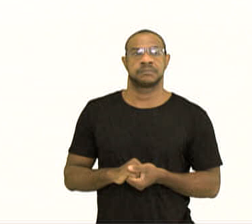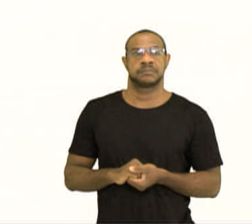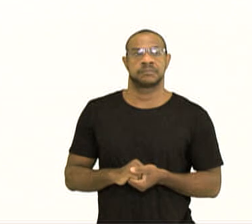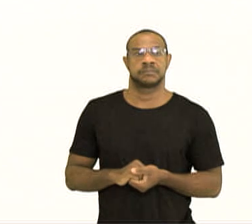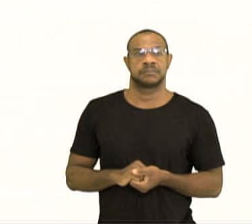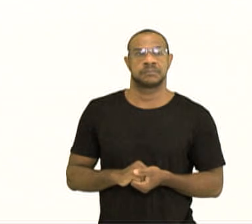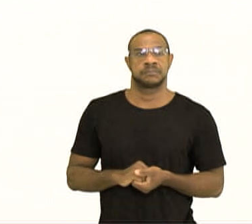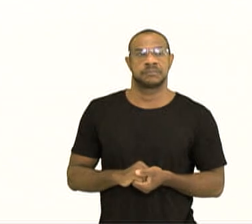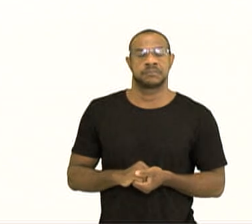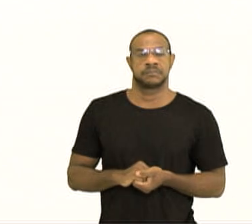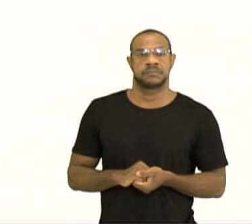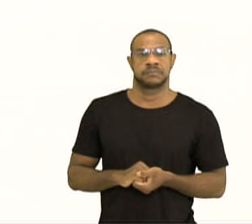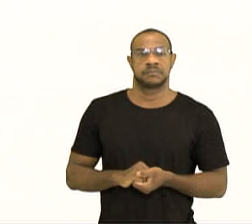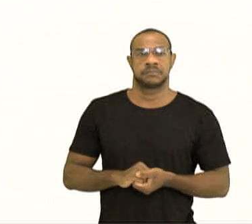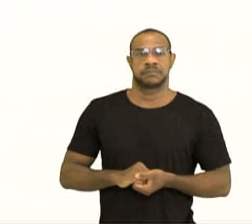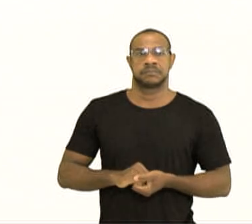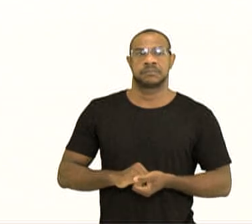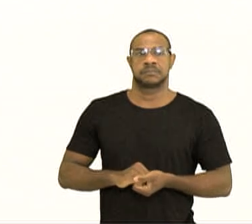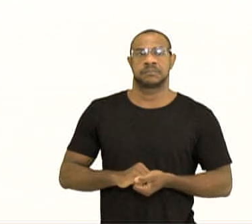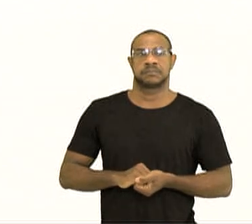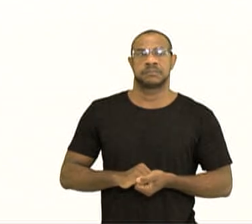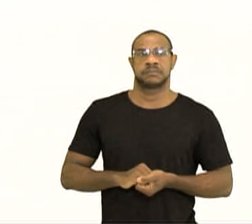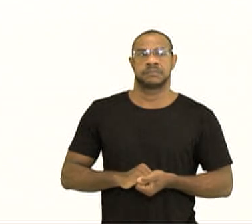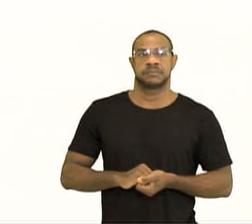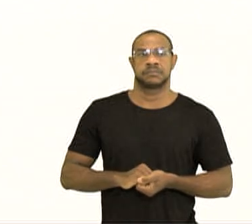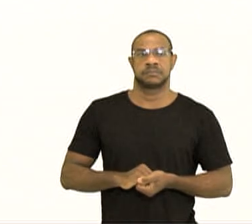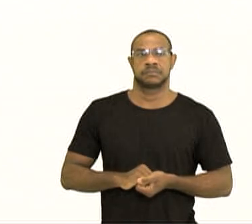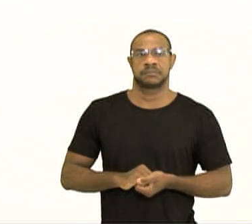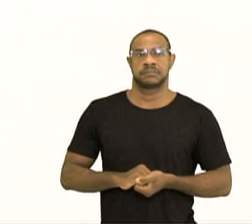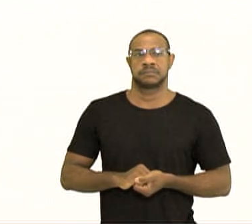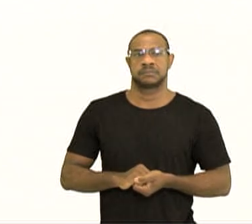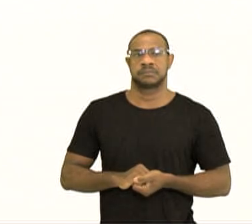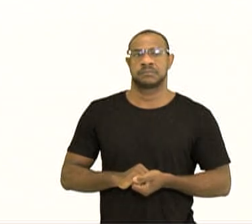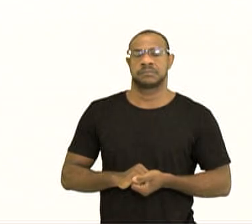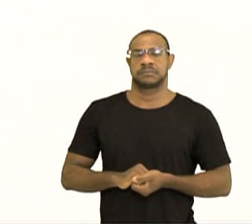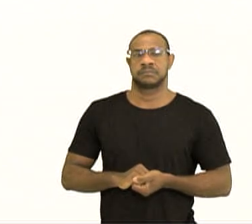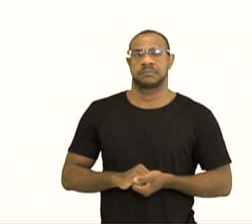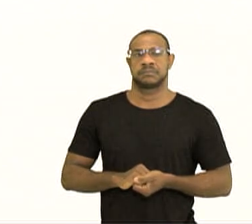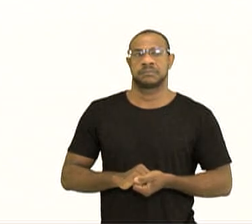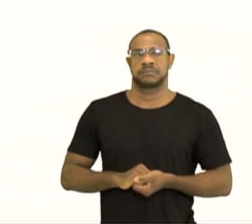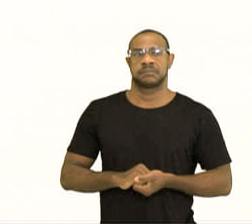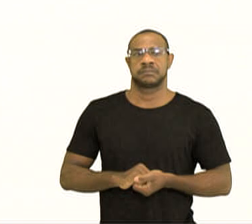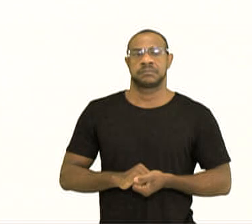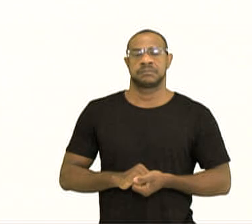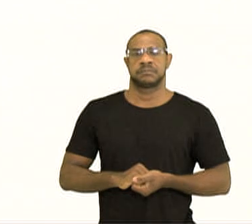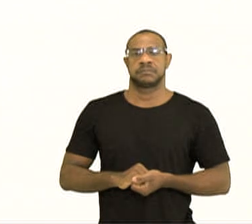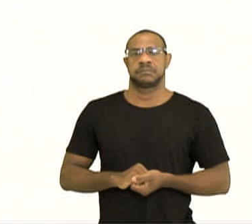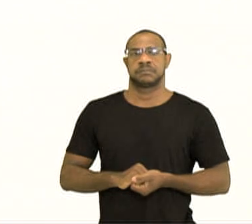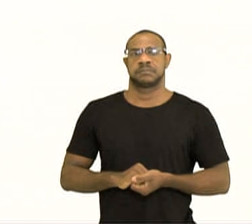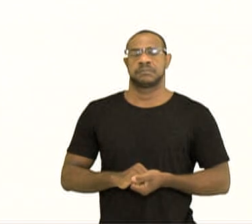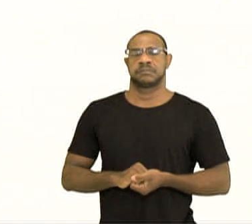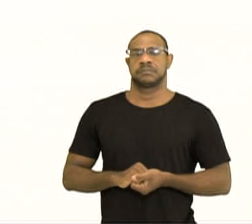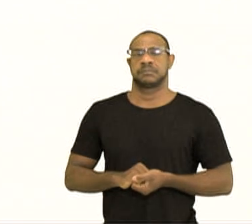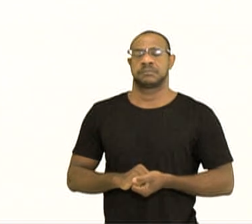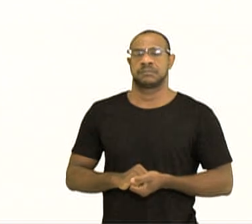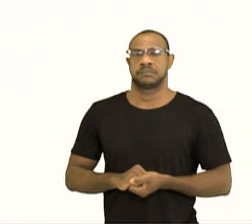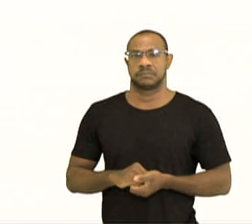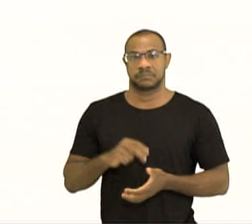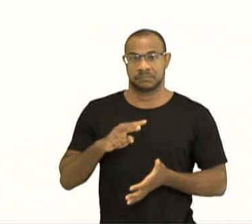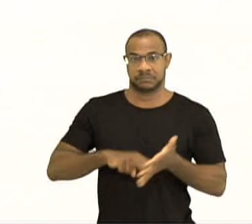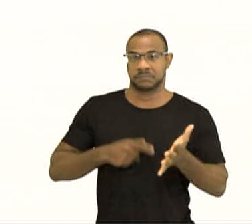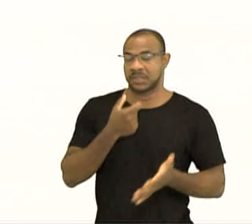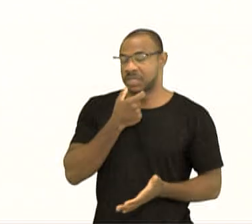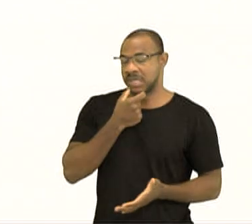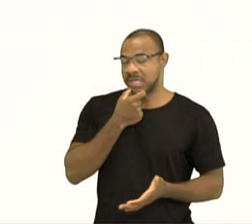dangerous sport, you're wrong. If your friend were a good instructor, you would be able to start your adventure